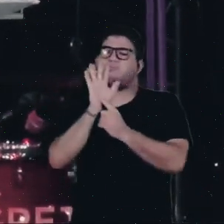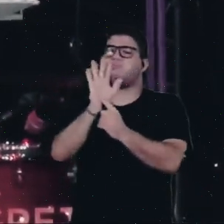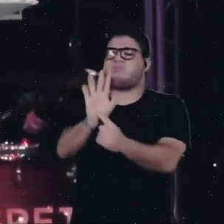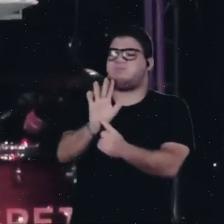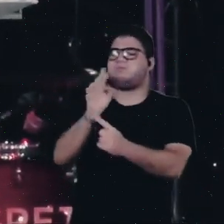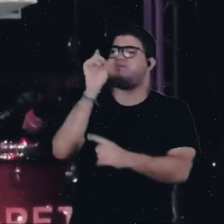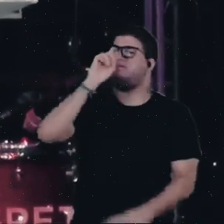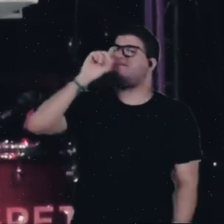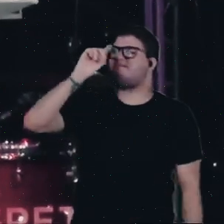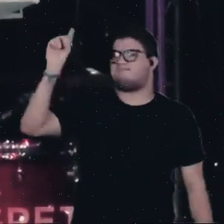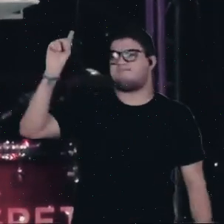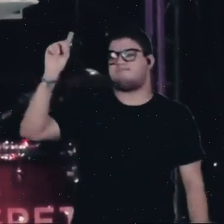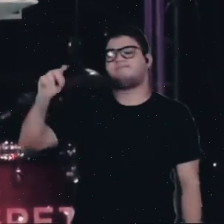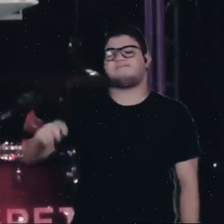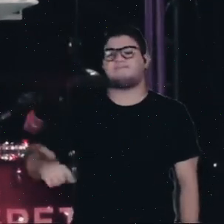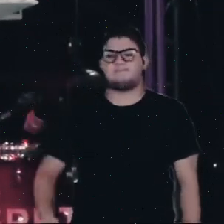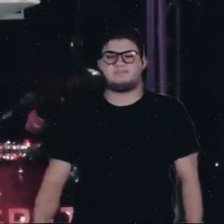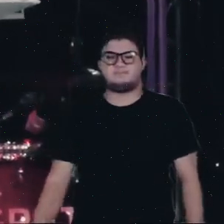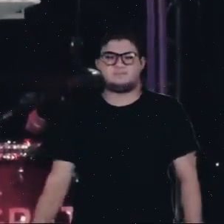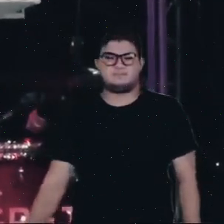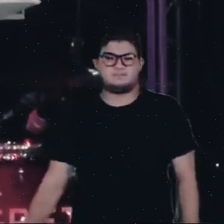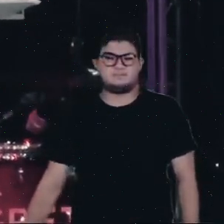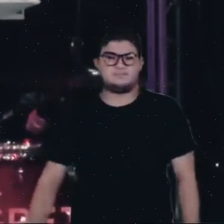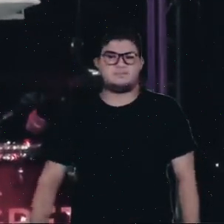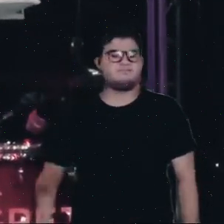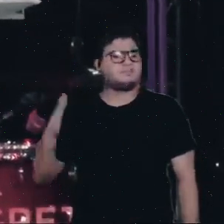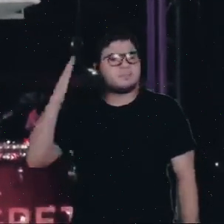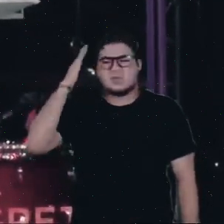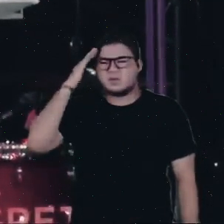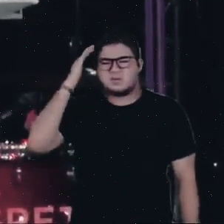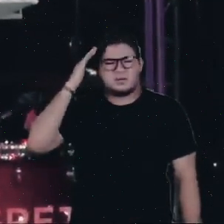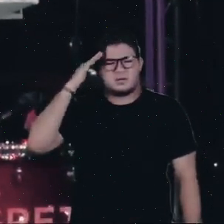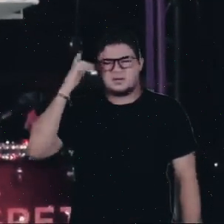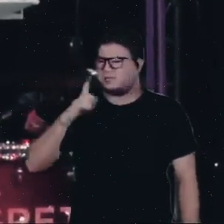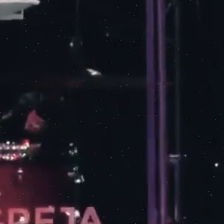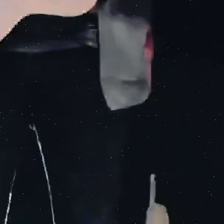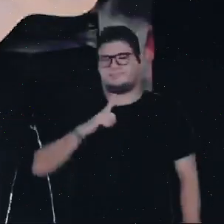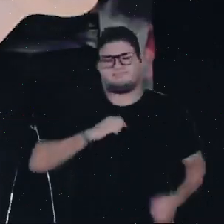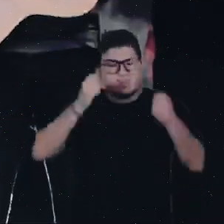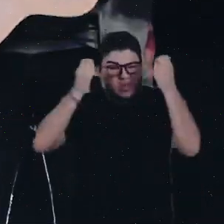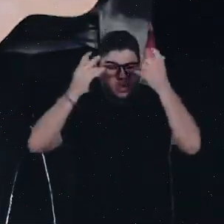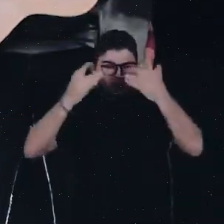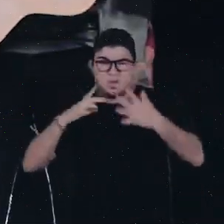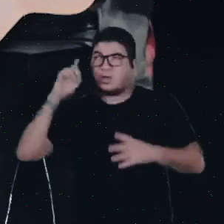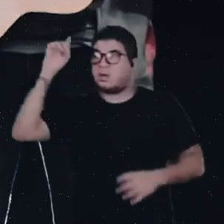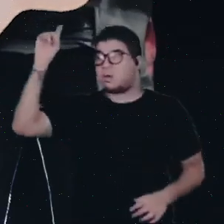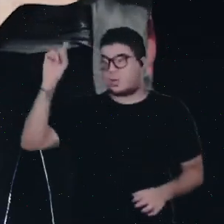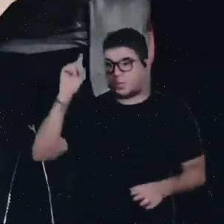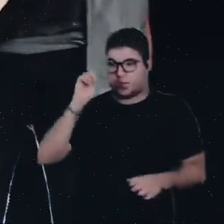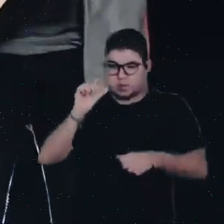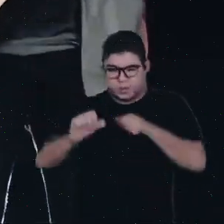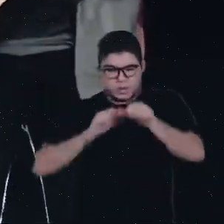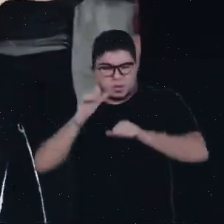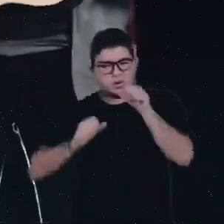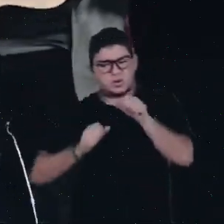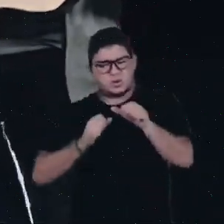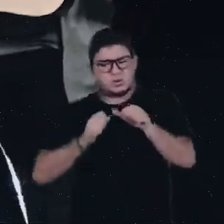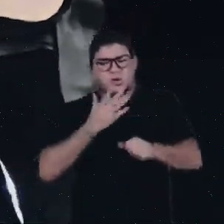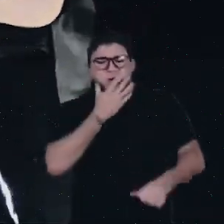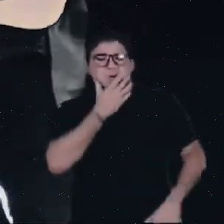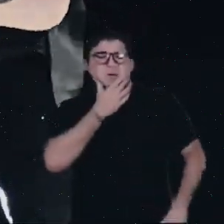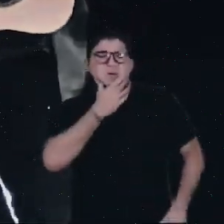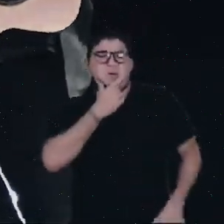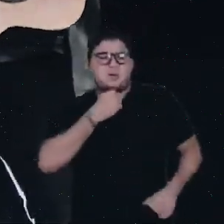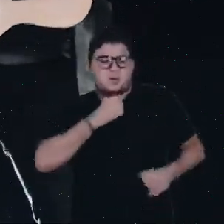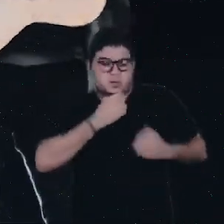divina. E não tem como a gente explicar um Deus que se tornou homem, que se esvaziou de si mesmo,